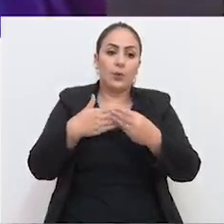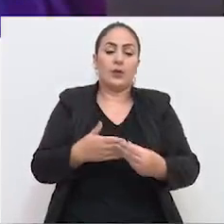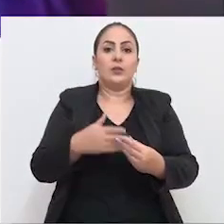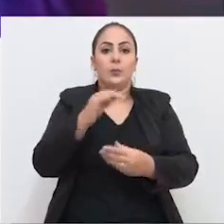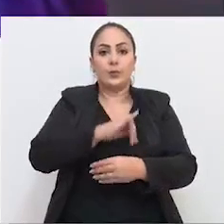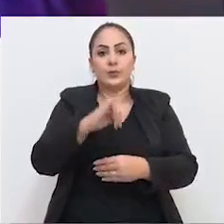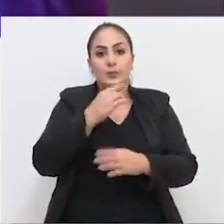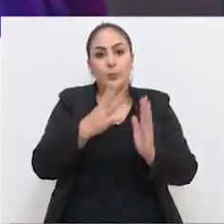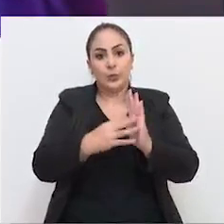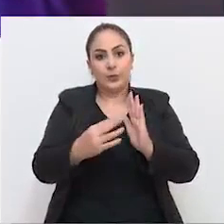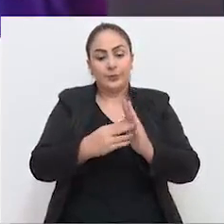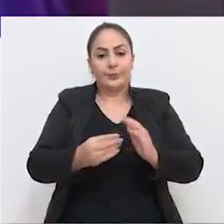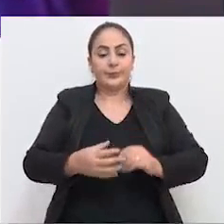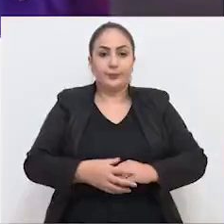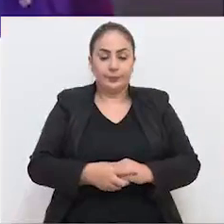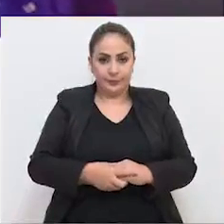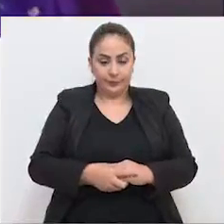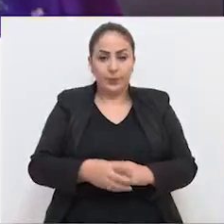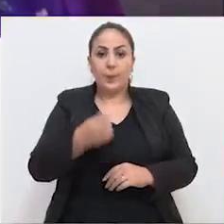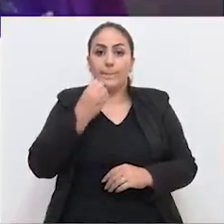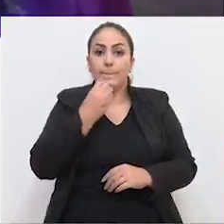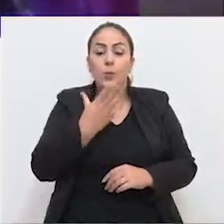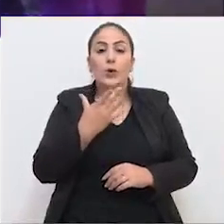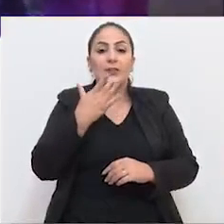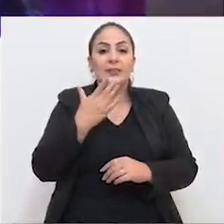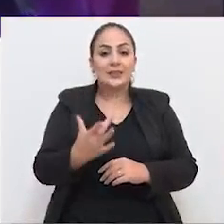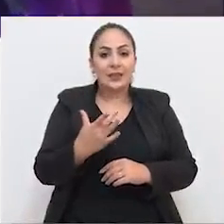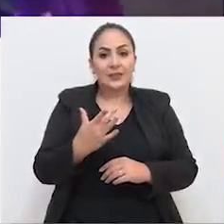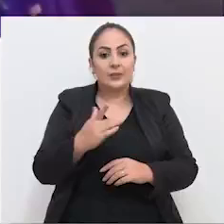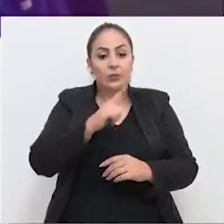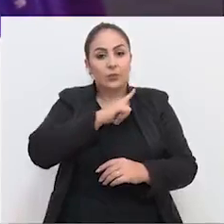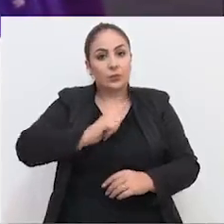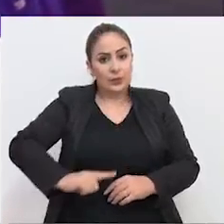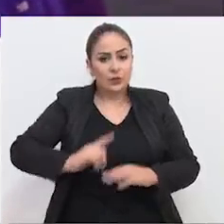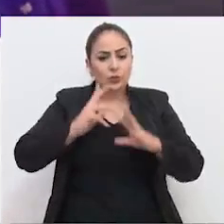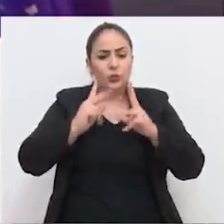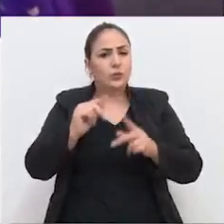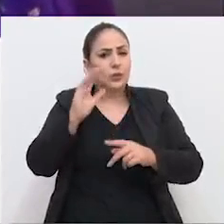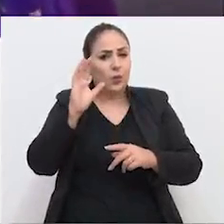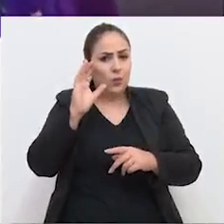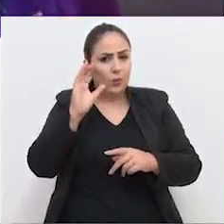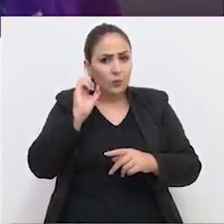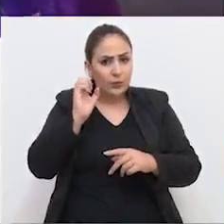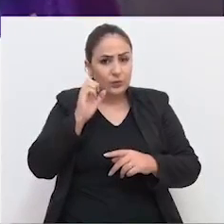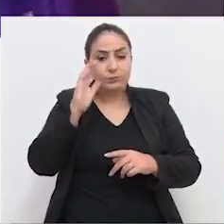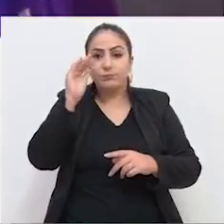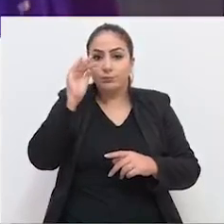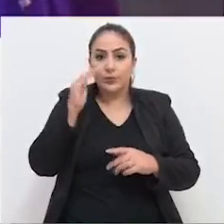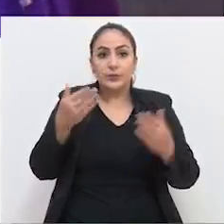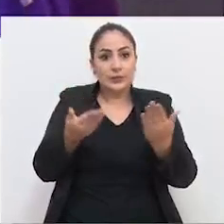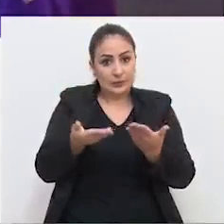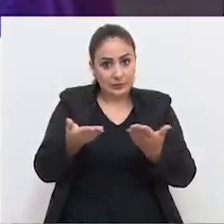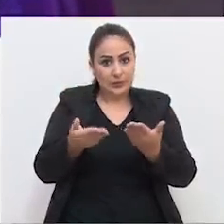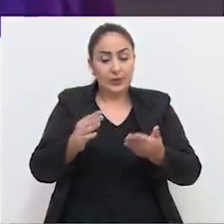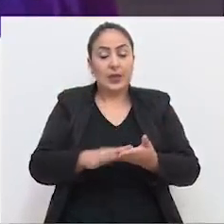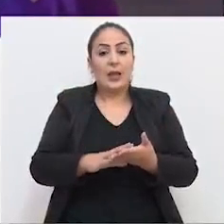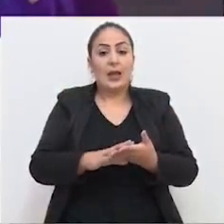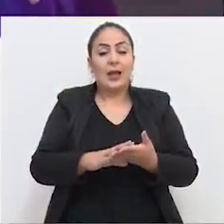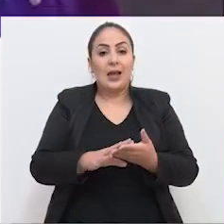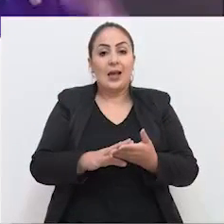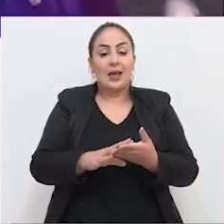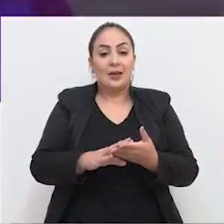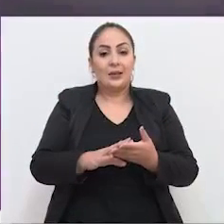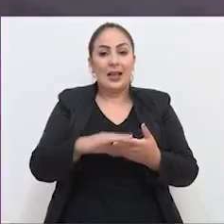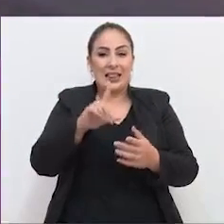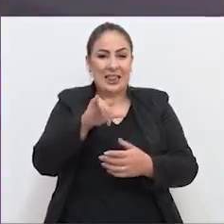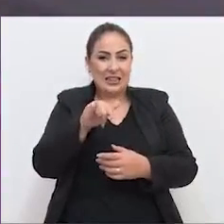importância deste modelo. Boa tarde, governador, boa tarde a todos que estão nos ouvindo e assistindo agora a live. Eu queria